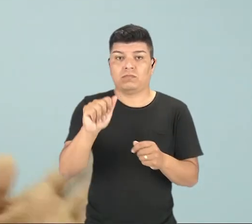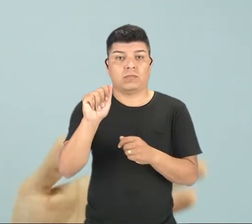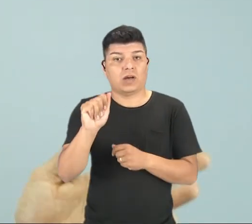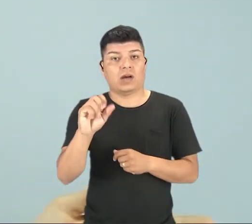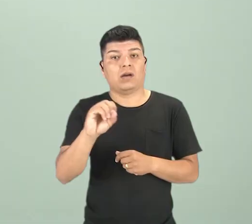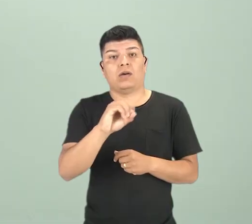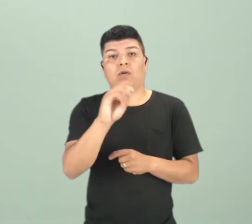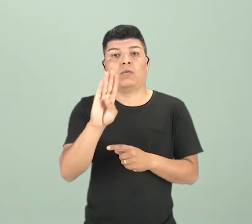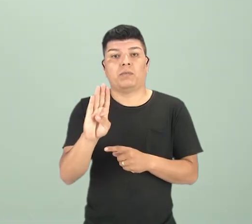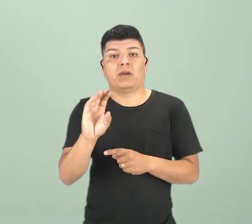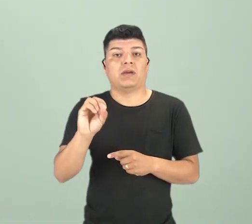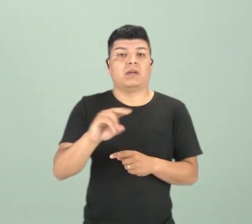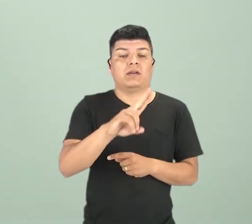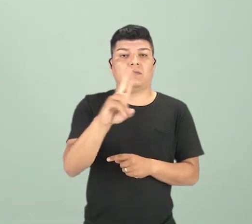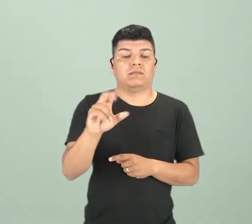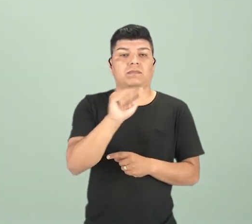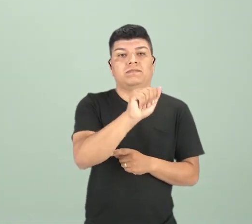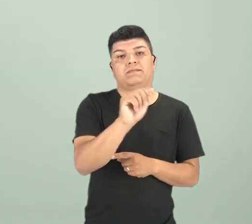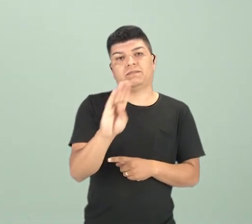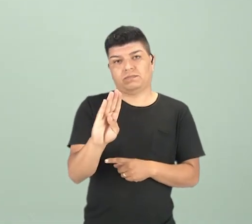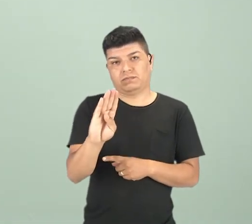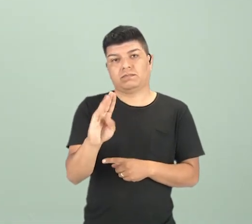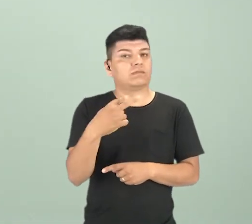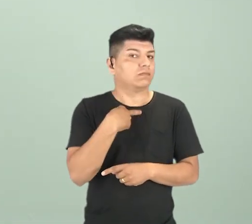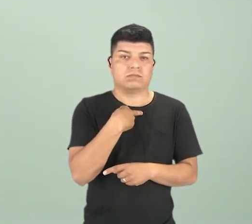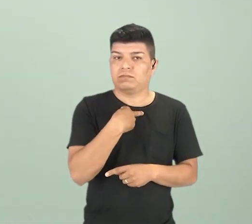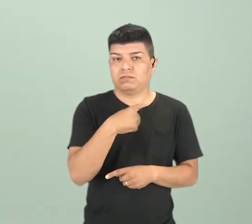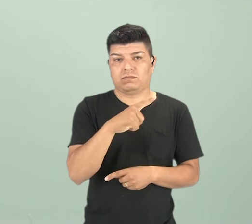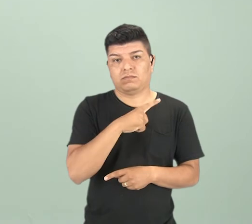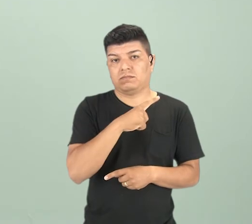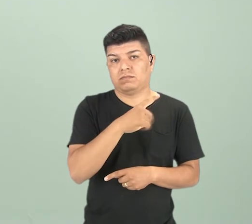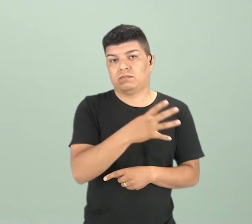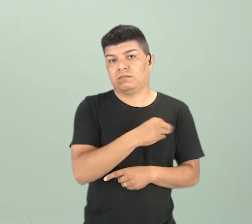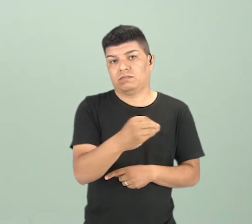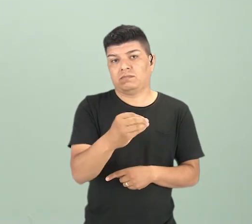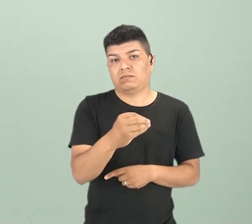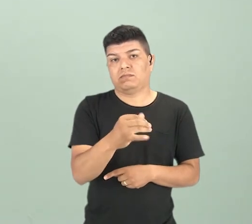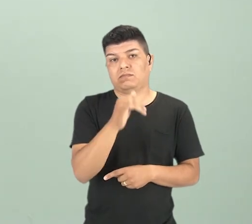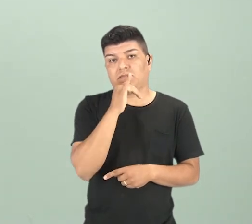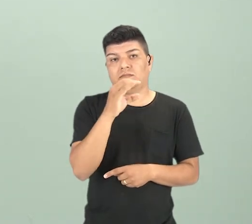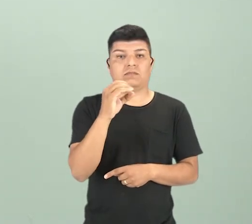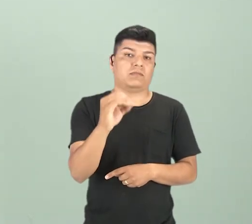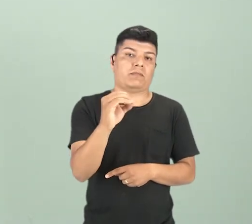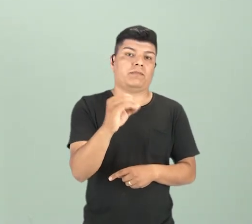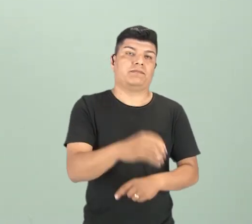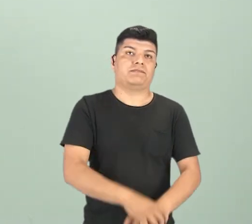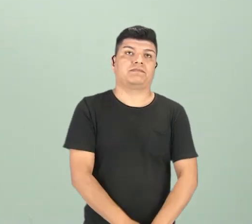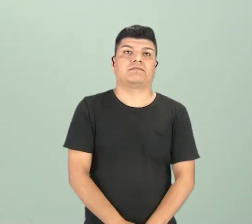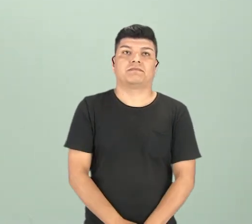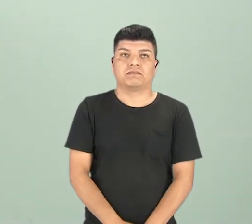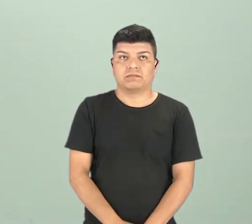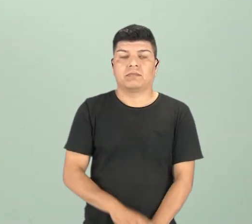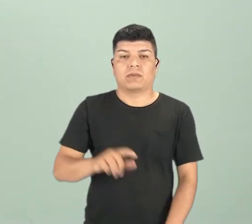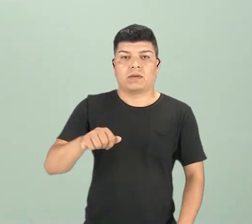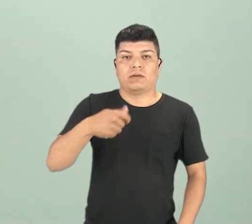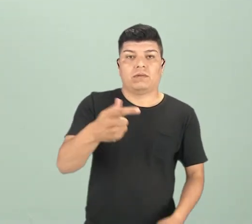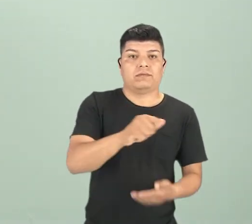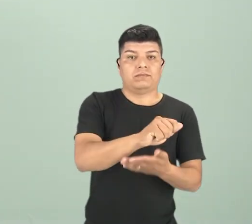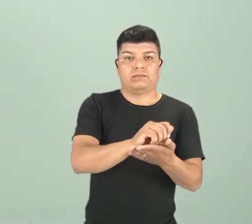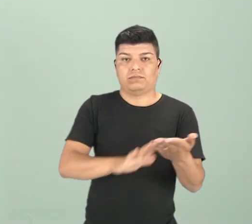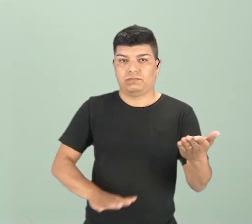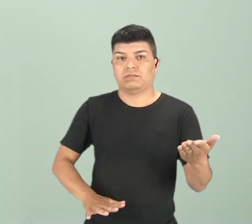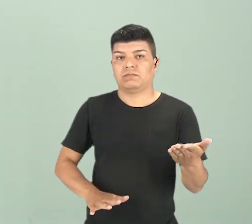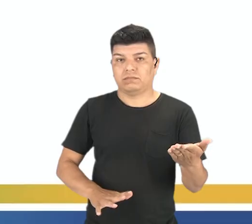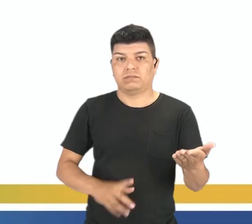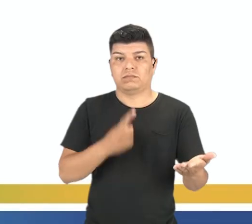B, ou AB, mas não poderão ter filhos do tipo O, beleza? Vamos à próxima aí. Os